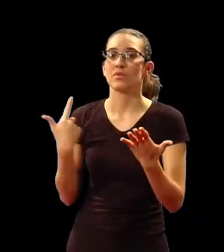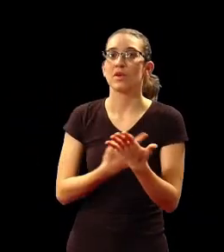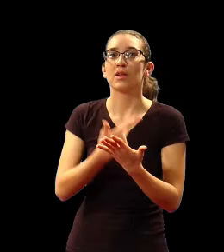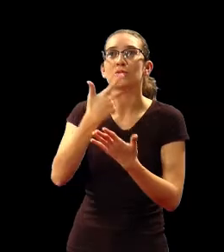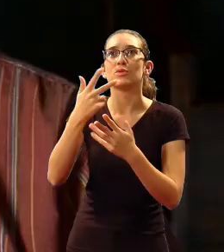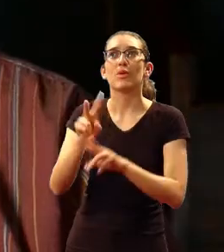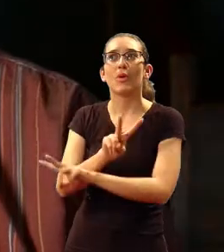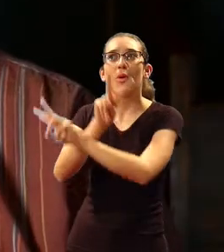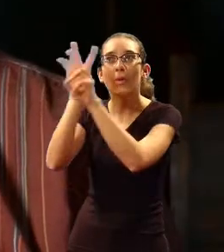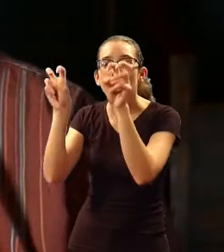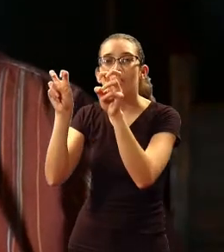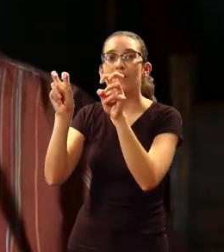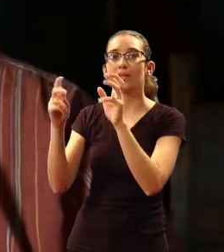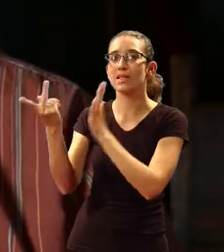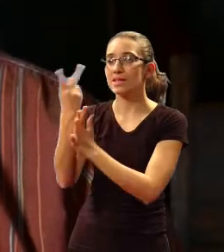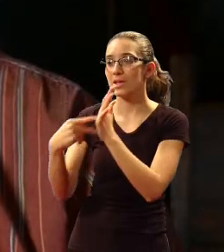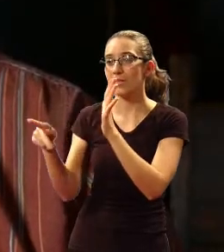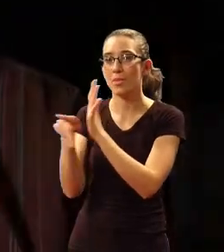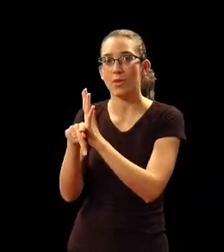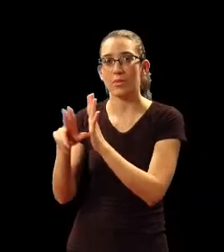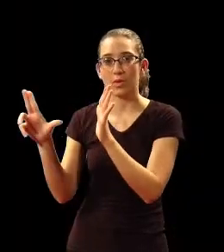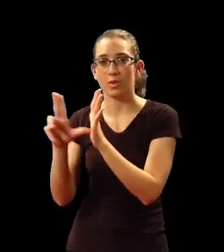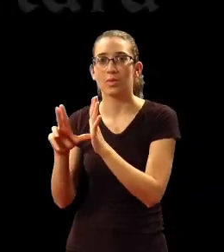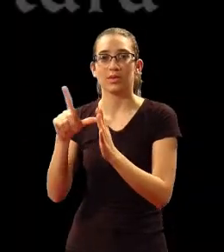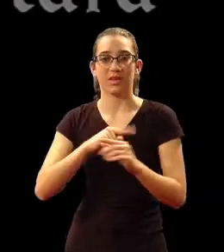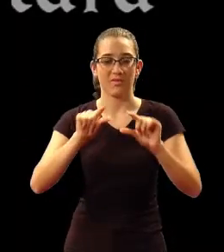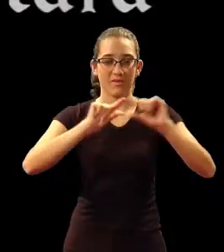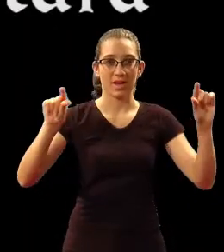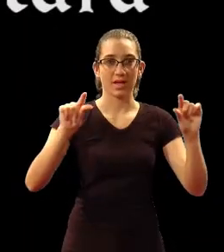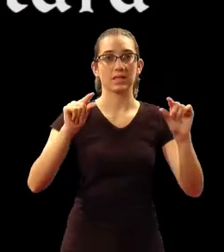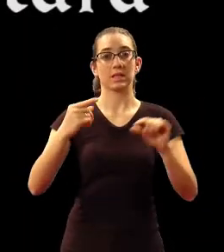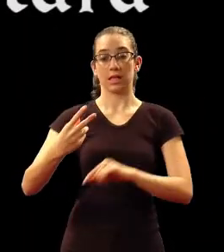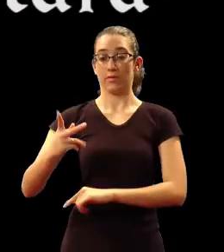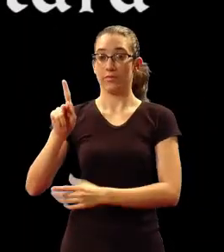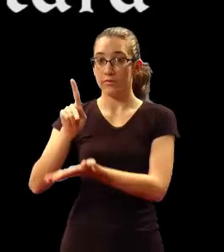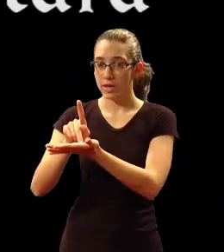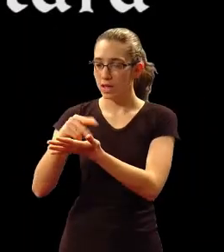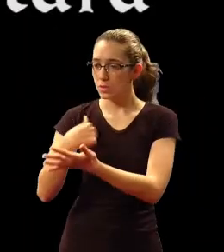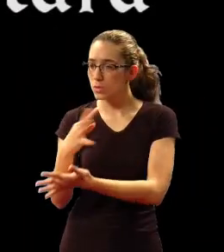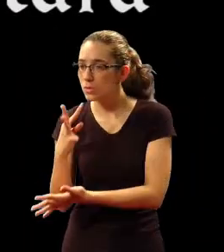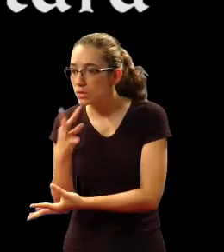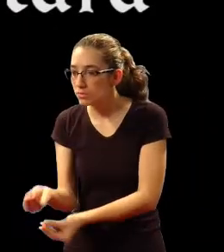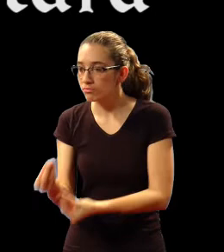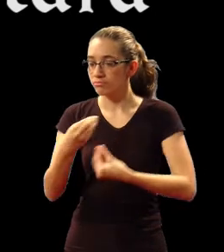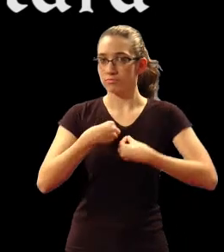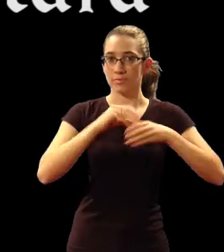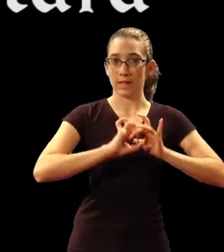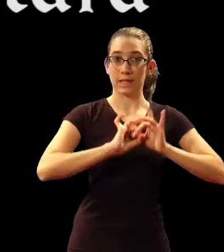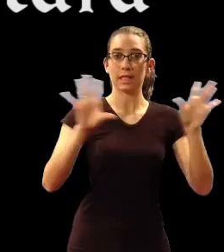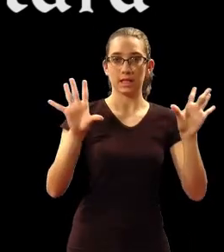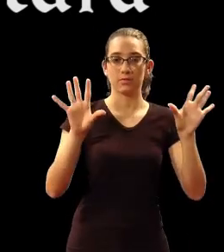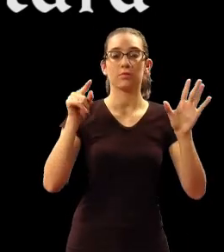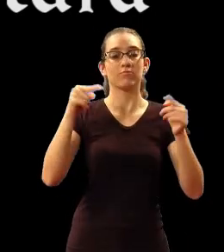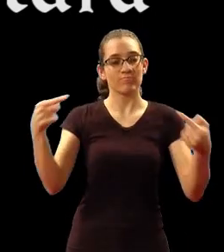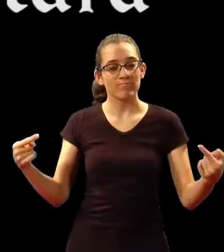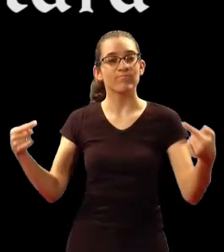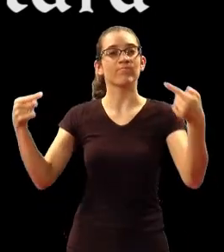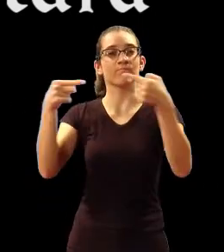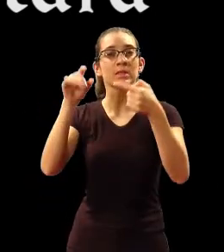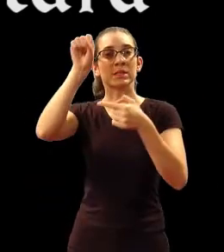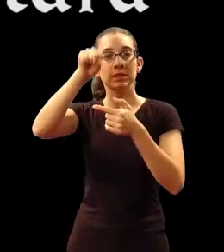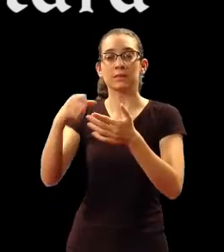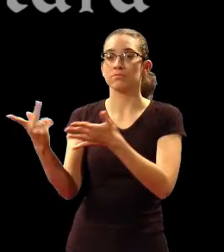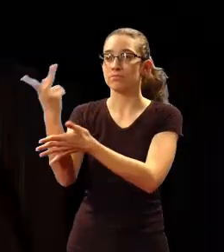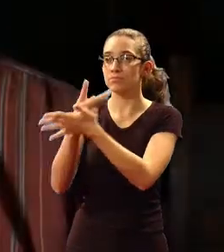do brasão da UBRA, essa frase é muito bonita. A verdade vos libertará, um versículo bíblico maravilhoso e muito bem escolhido para um